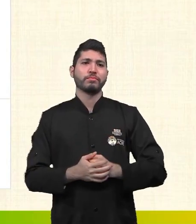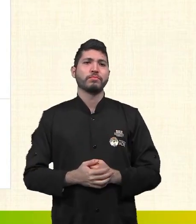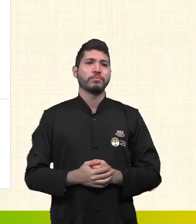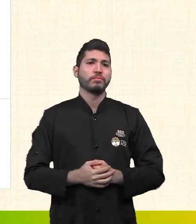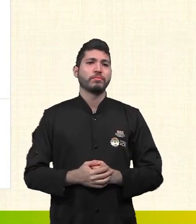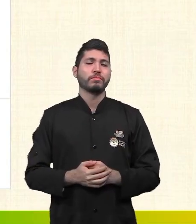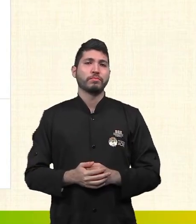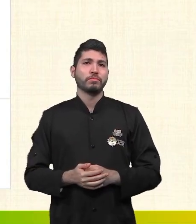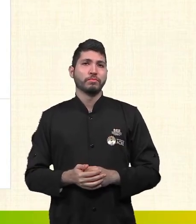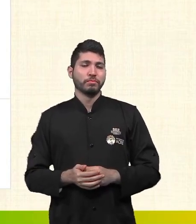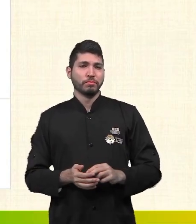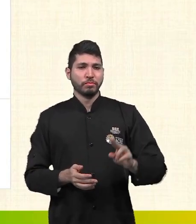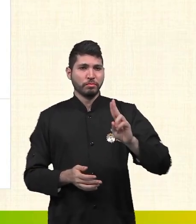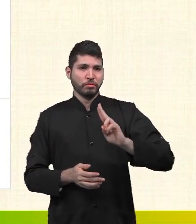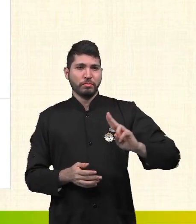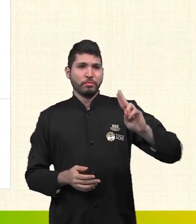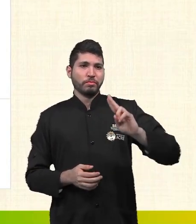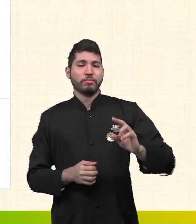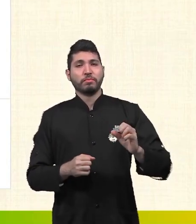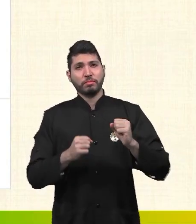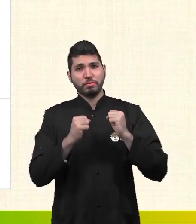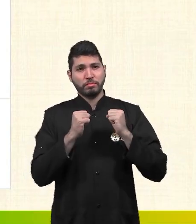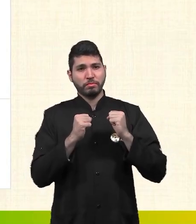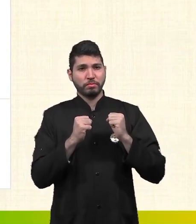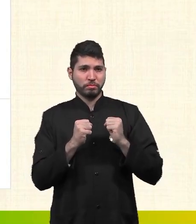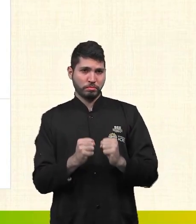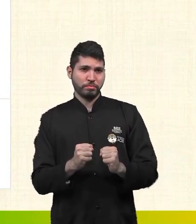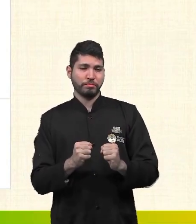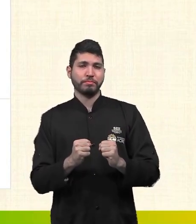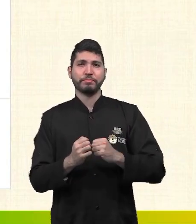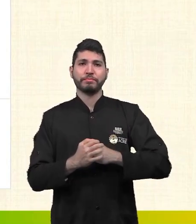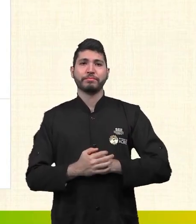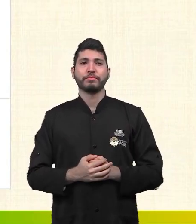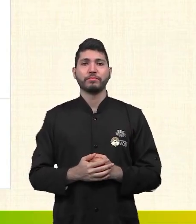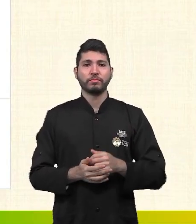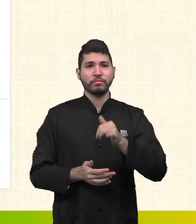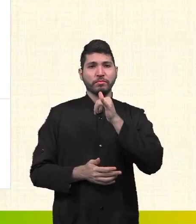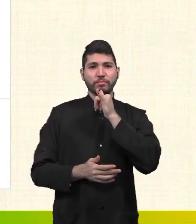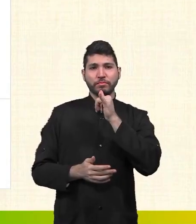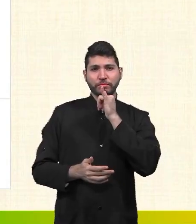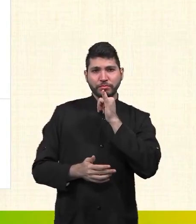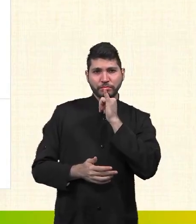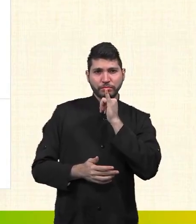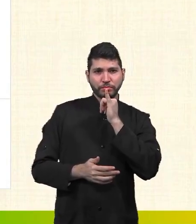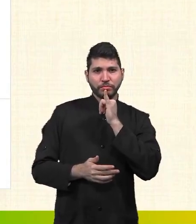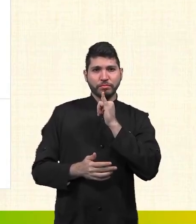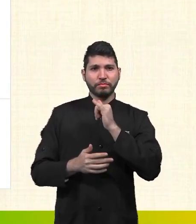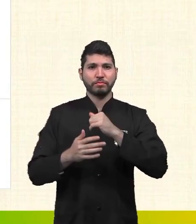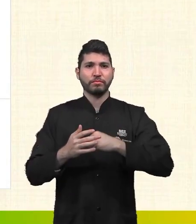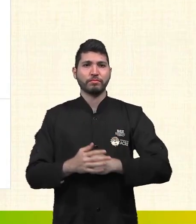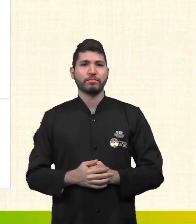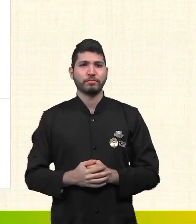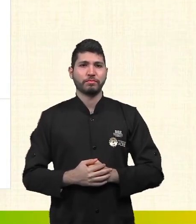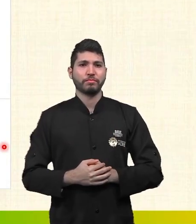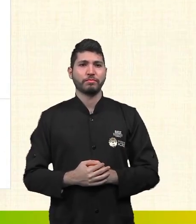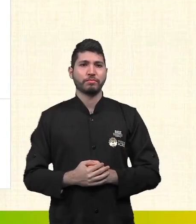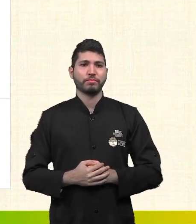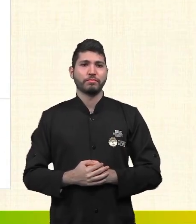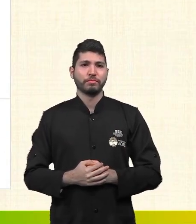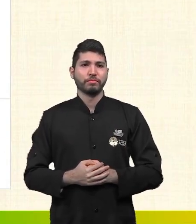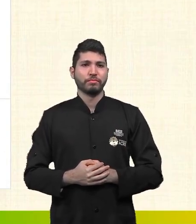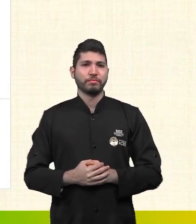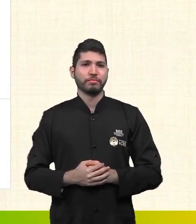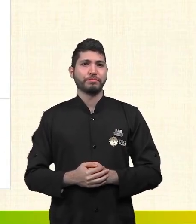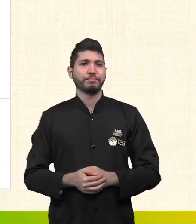somente expressa a possibilidade. Por exemplo, It might be sunny on